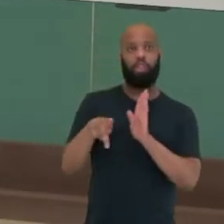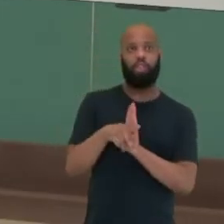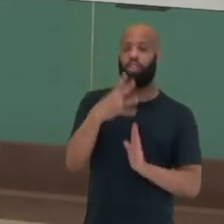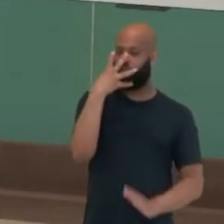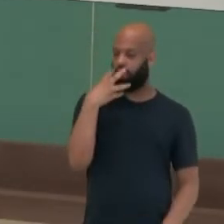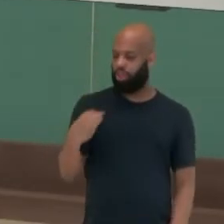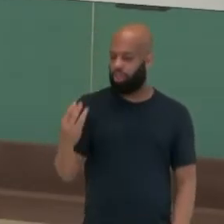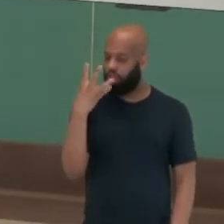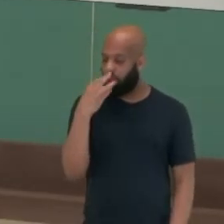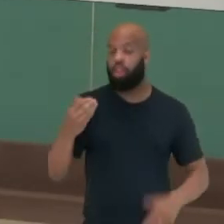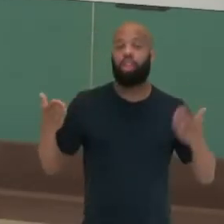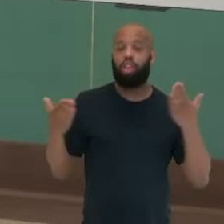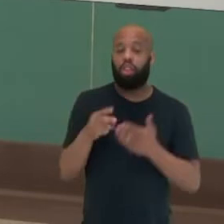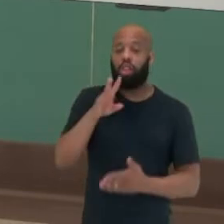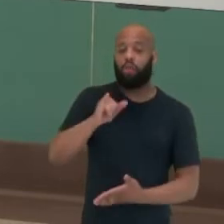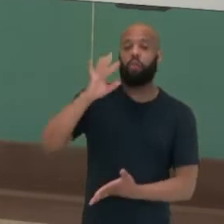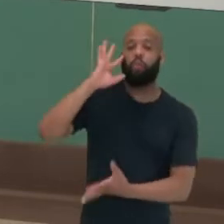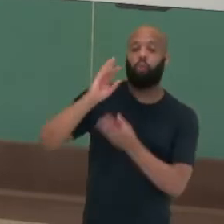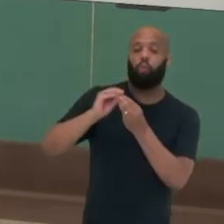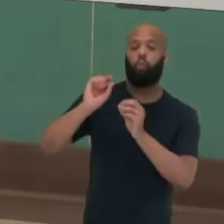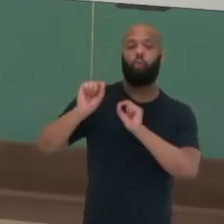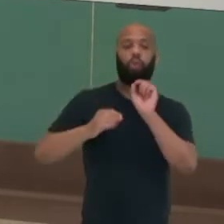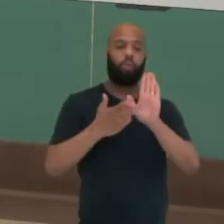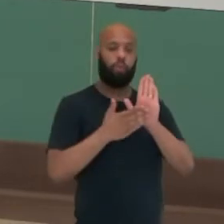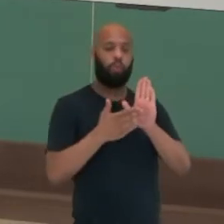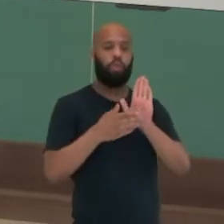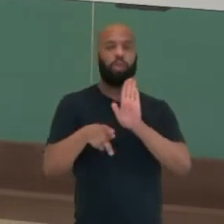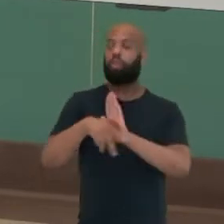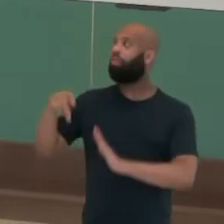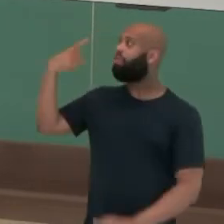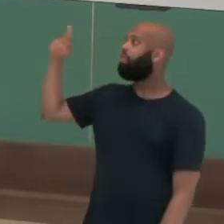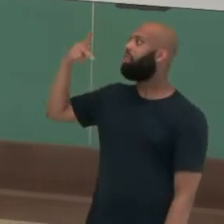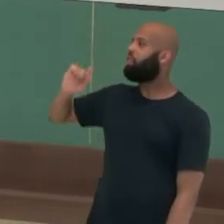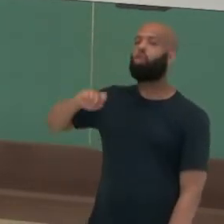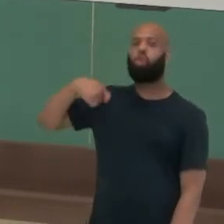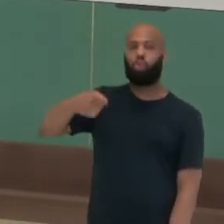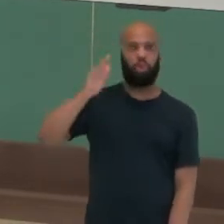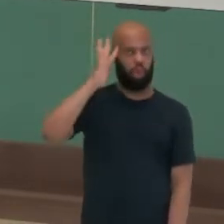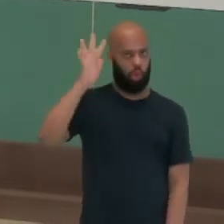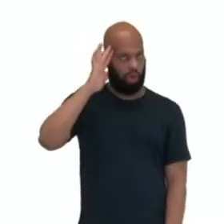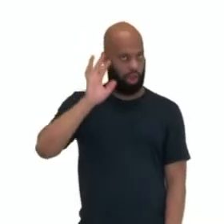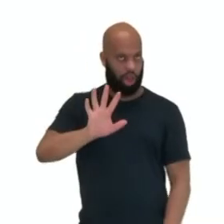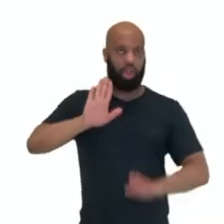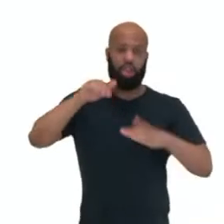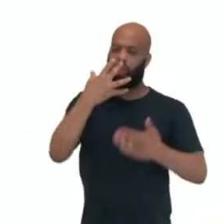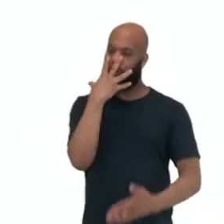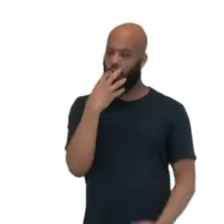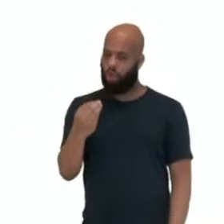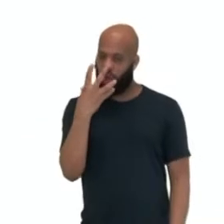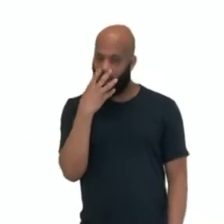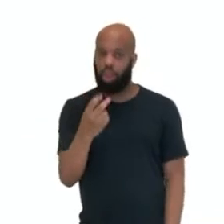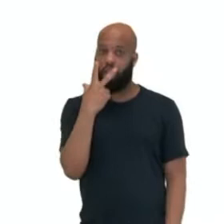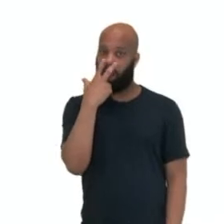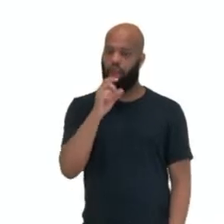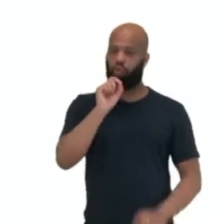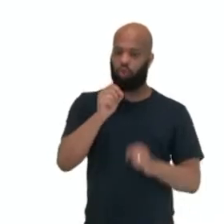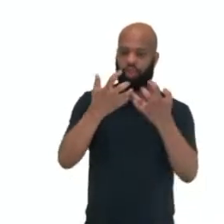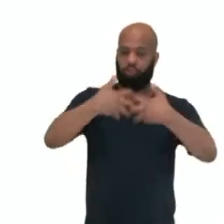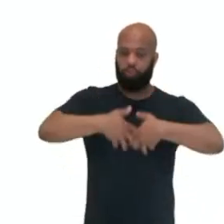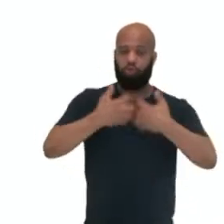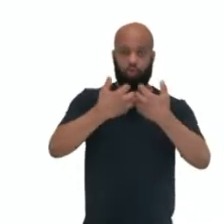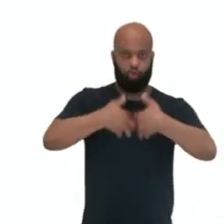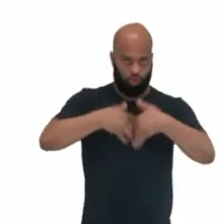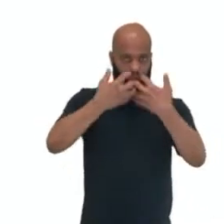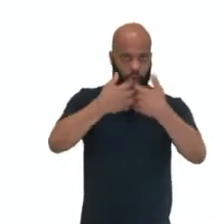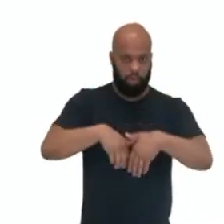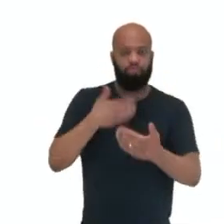entender melhor quais são as propostas de Hobbes a respeito do empirismo. Hobbes considera a mecânica, ou